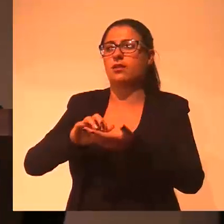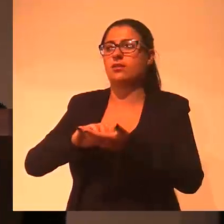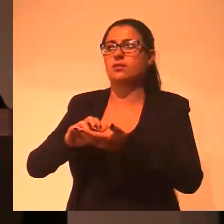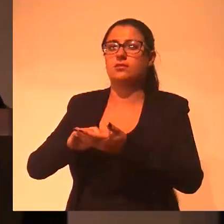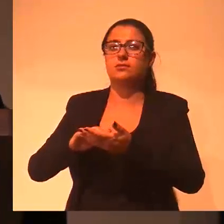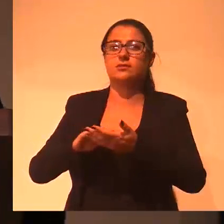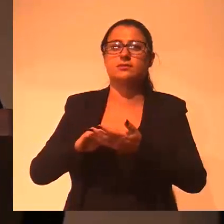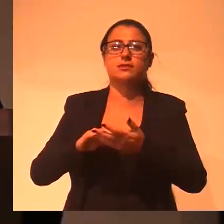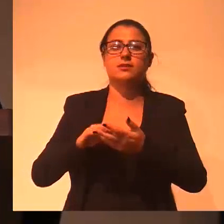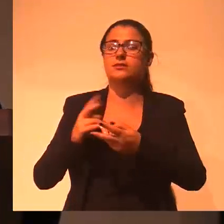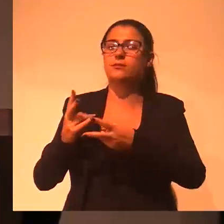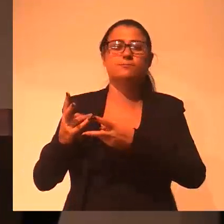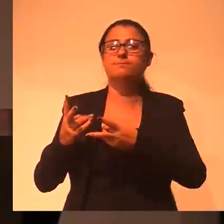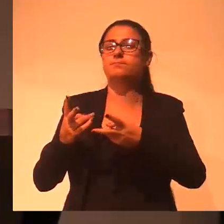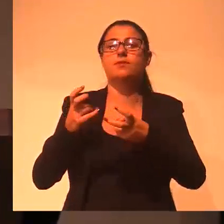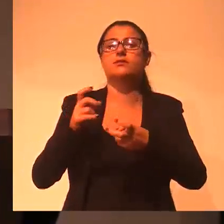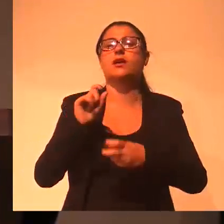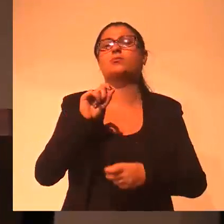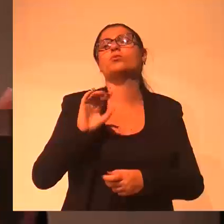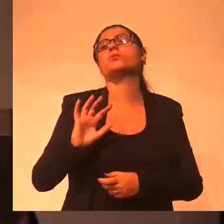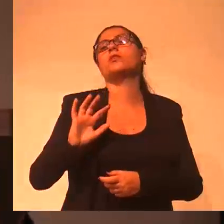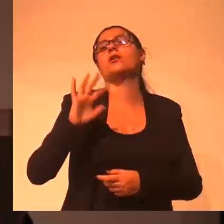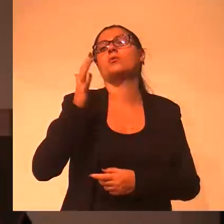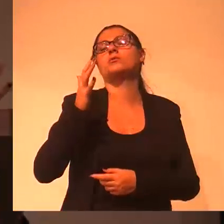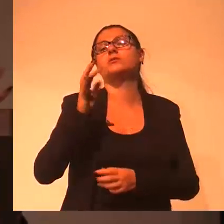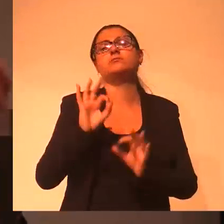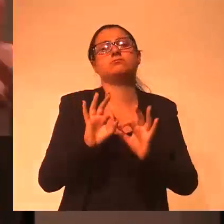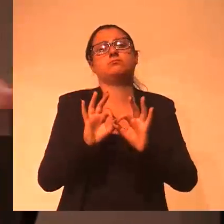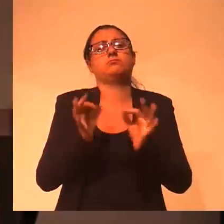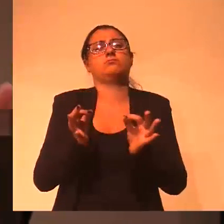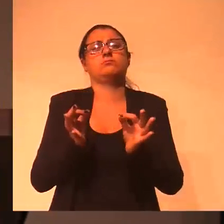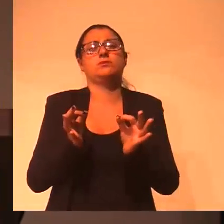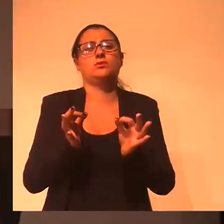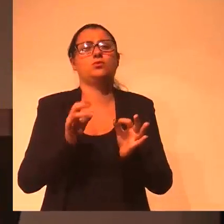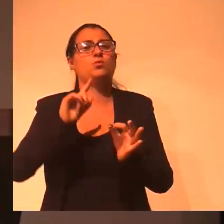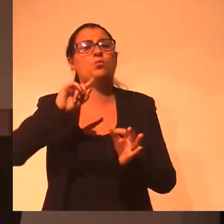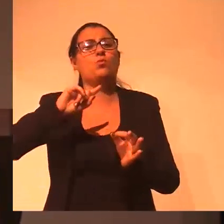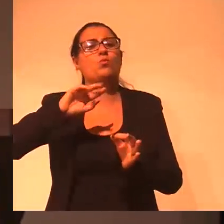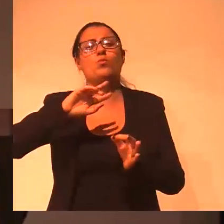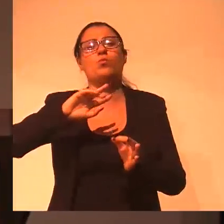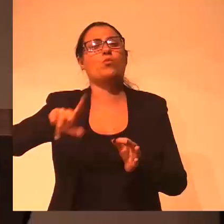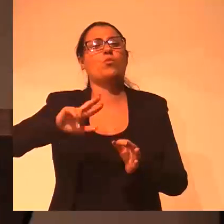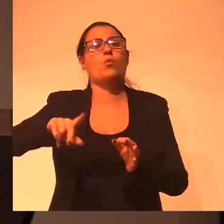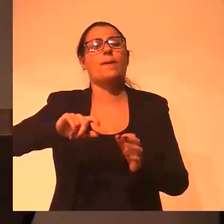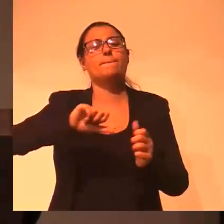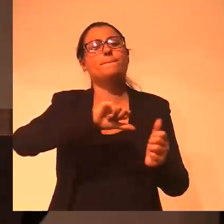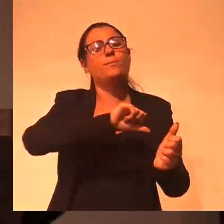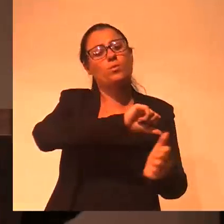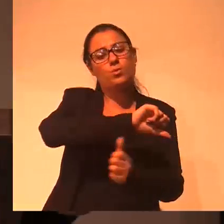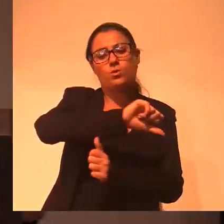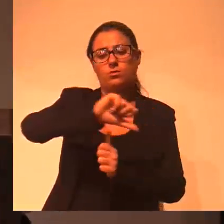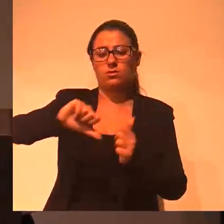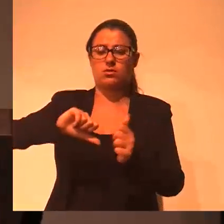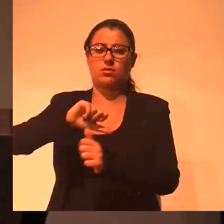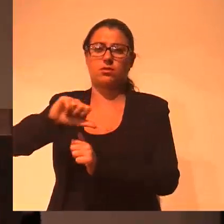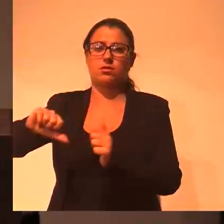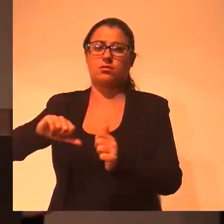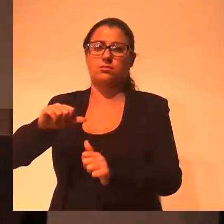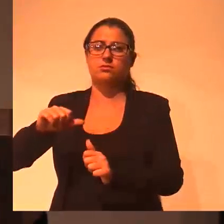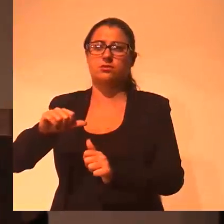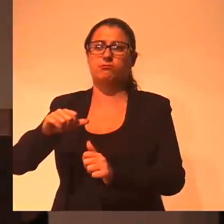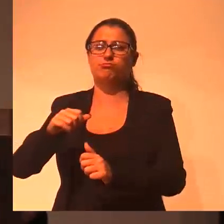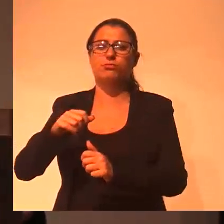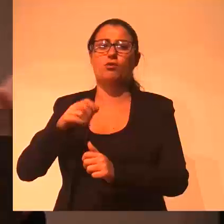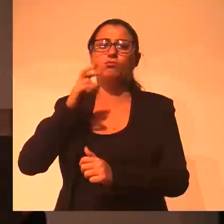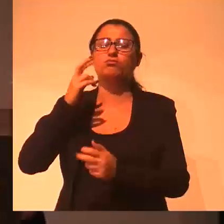não enxergam o que está acontecendo, é simples. Não é mudança pela mudança. Em nenhum momento aqui, eu sou testemunha, não vi nenhum dos